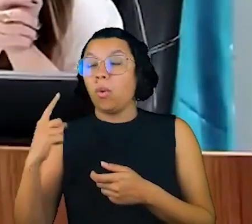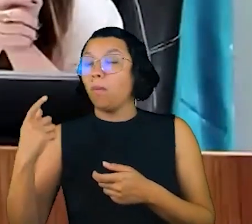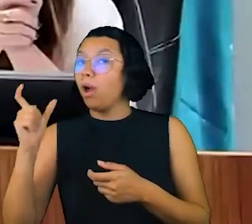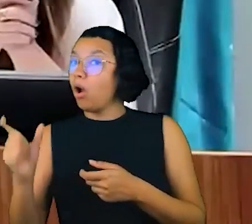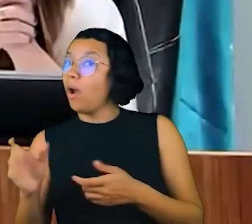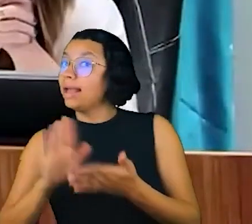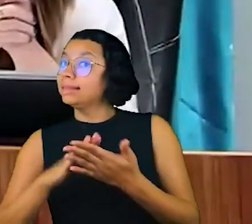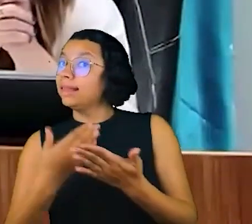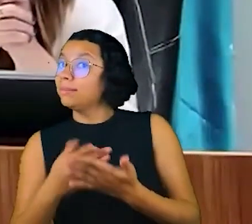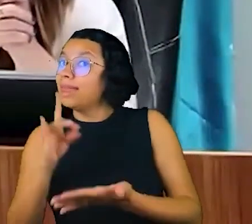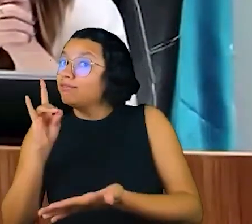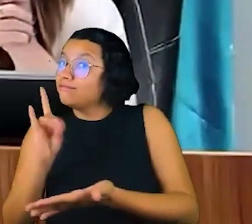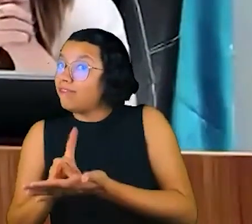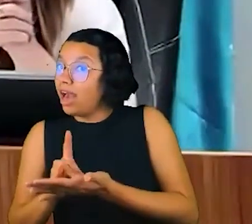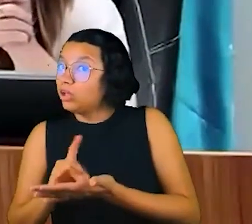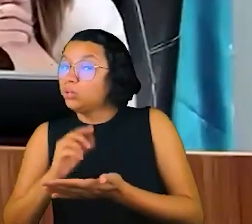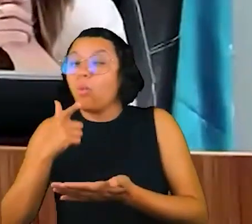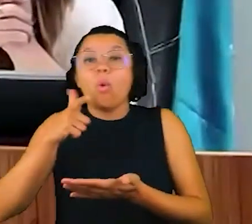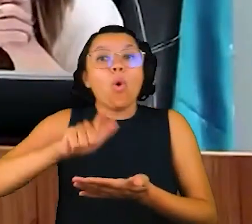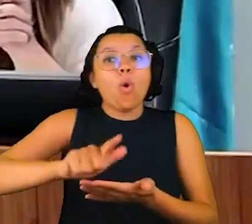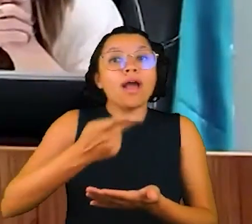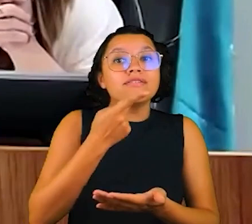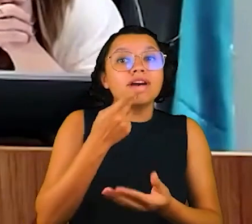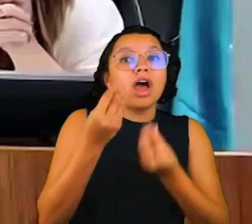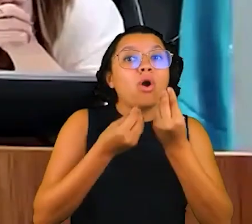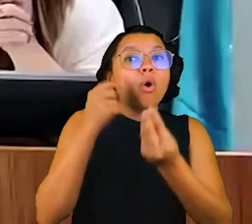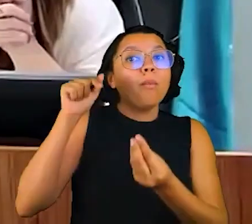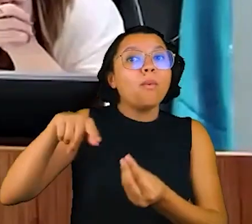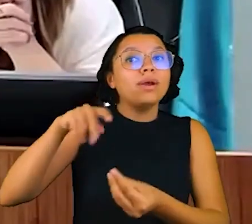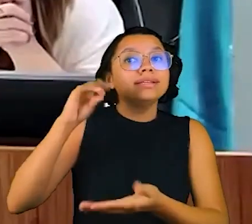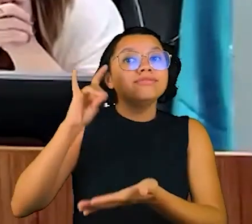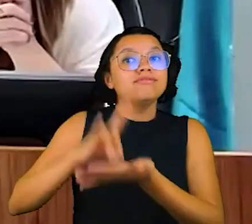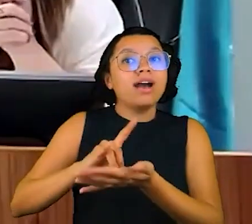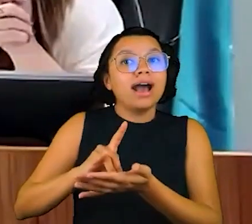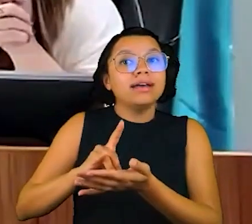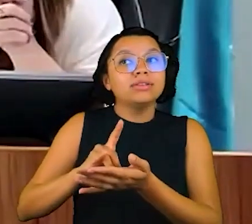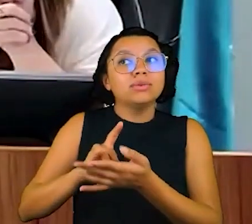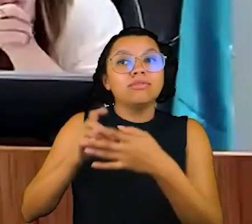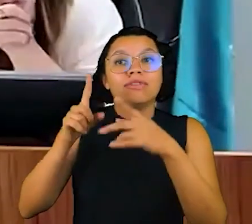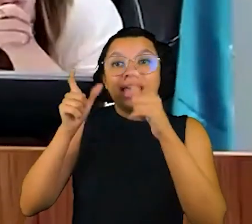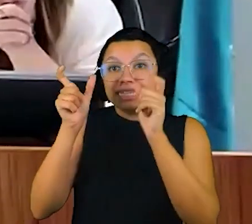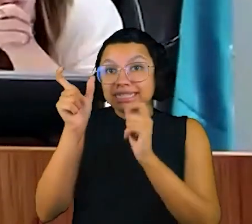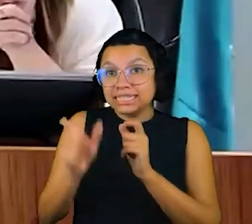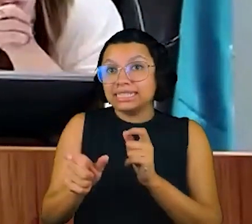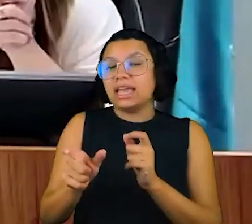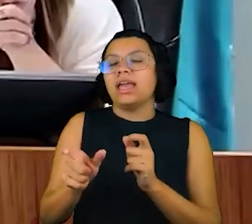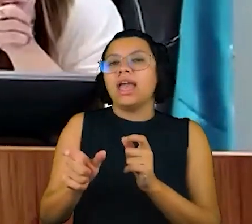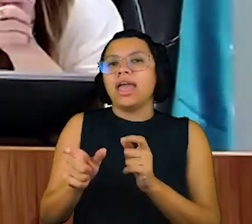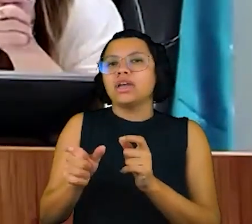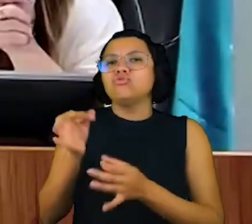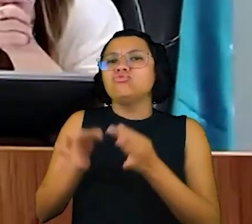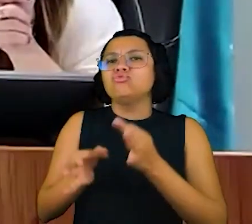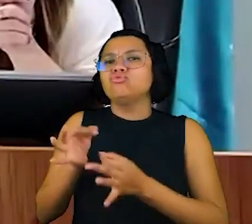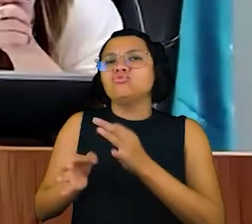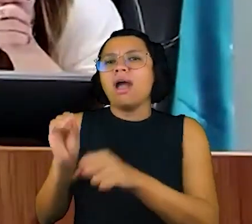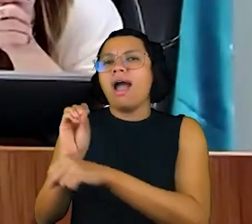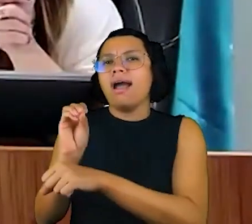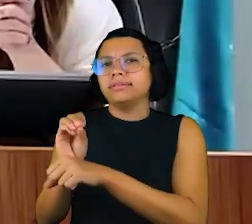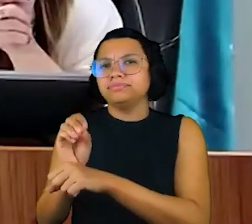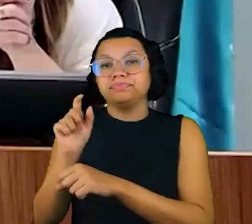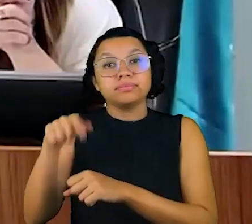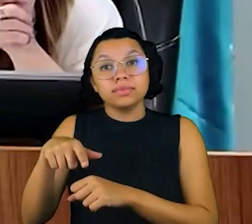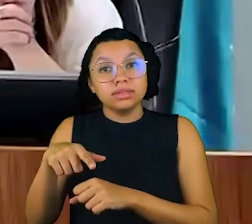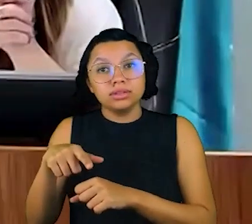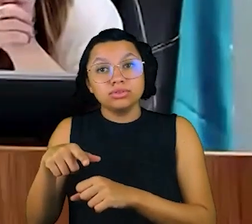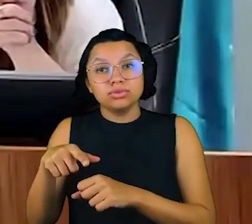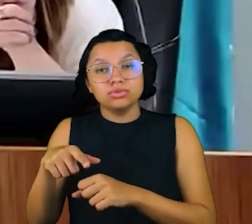coisa é interpretar fato, a outra coisa é dizer como esse fato vai ser juridicamente tratado.